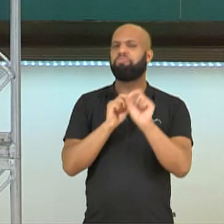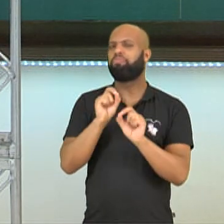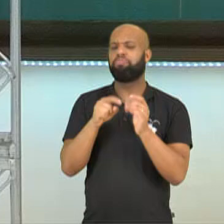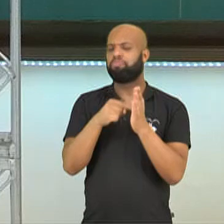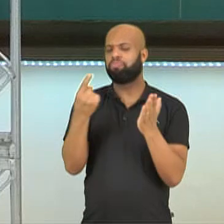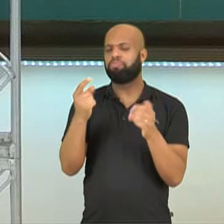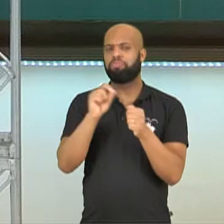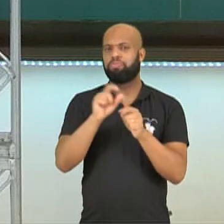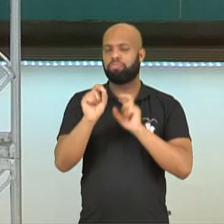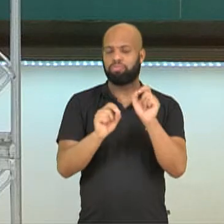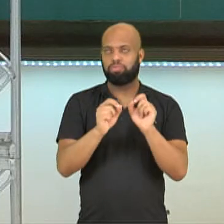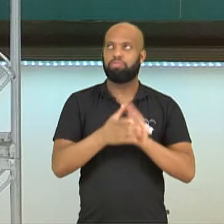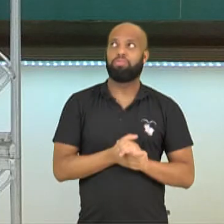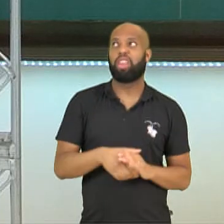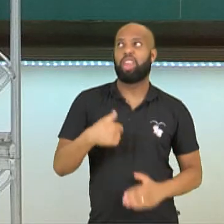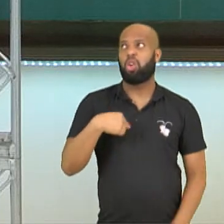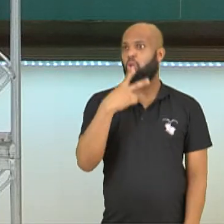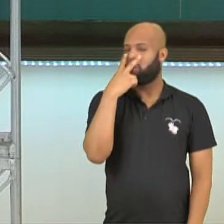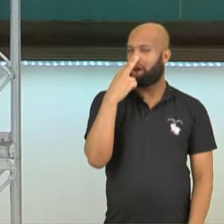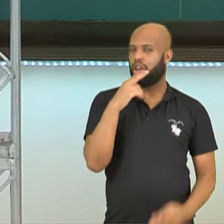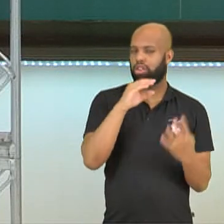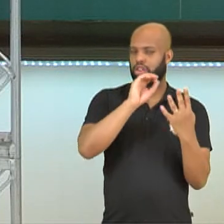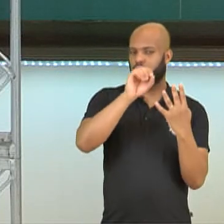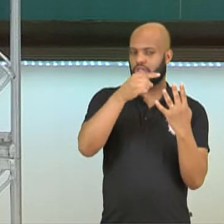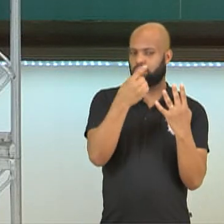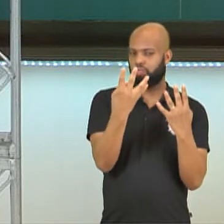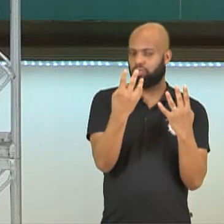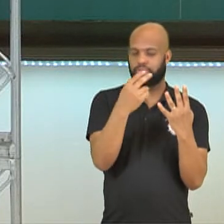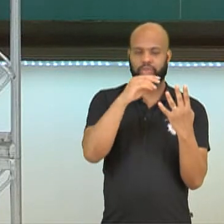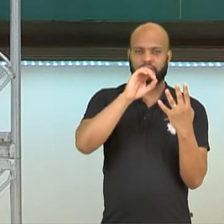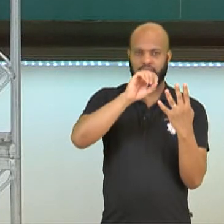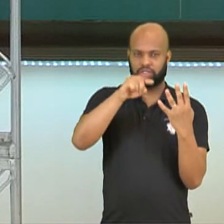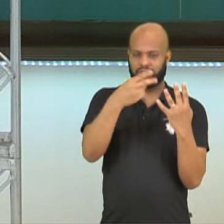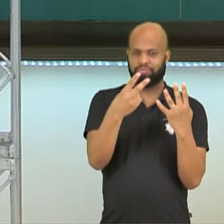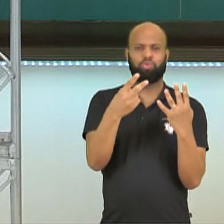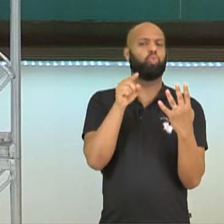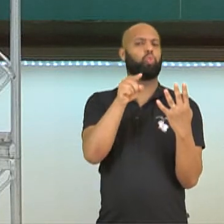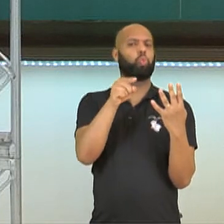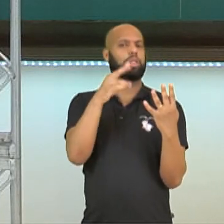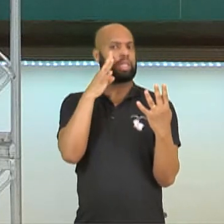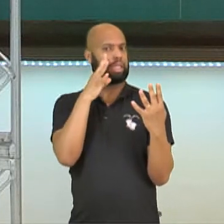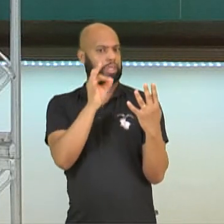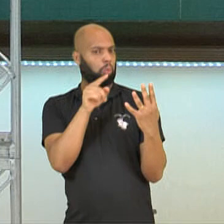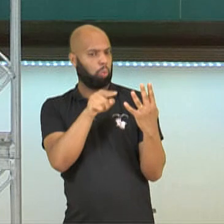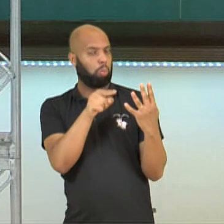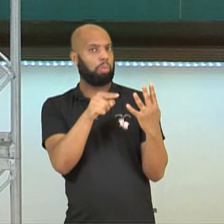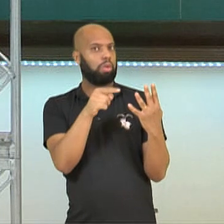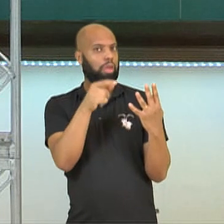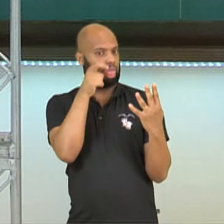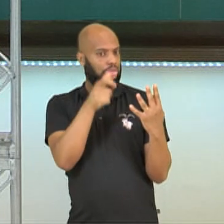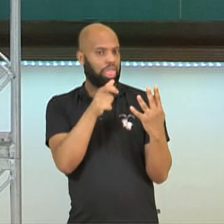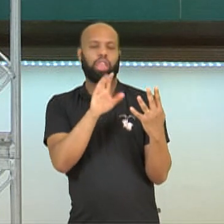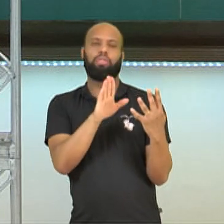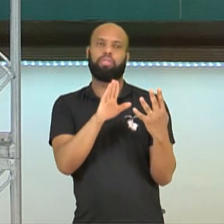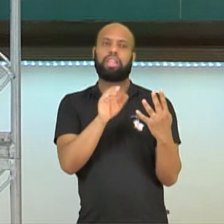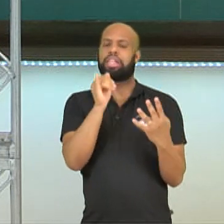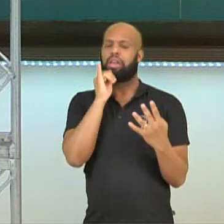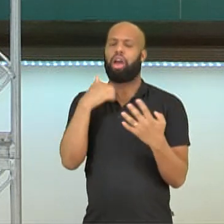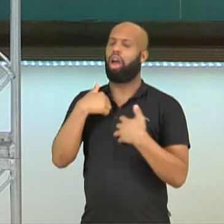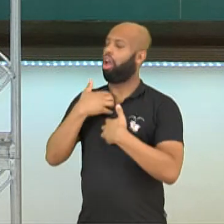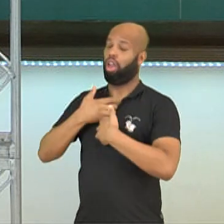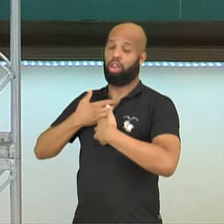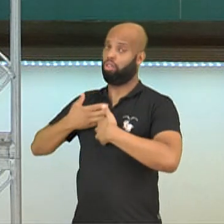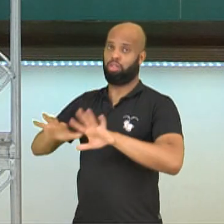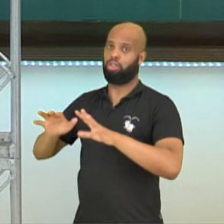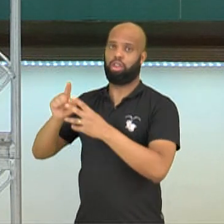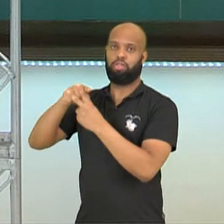primeiro? Ah, professora, aquele decimal me saltou os olhos. Então você transforma em fração. Ah, eu não gostei daquela raiz. Então você vai